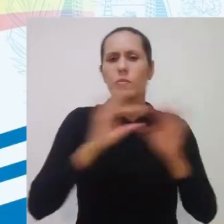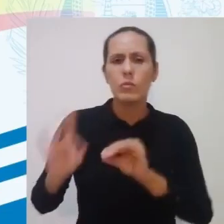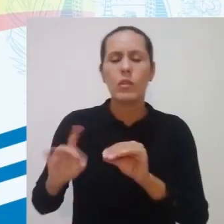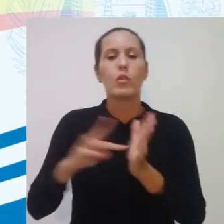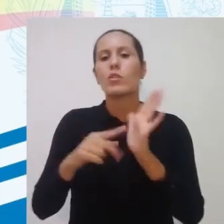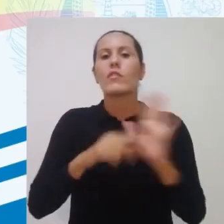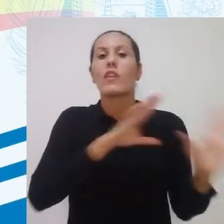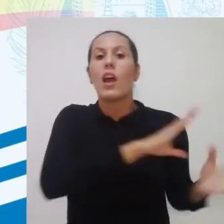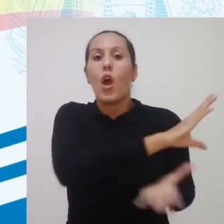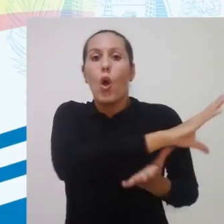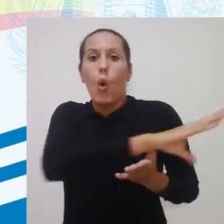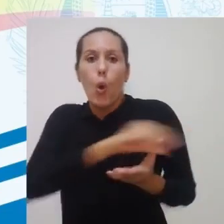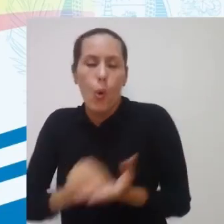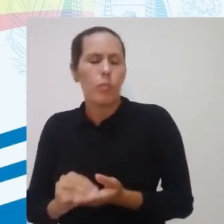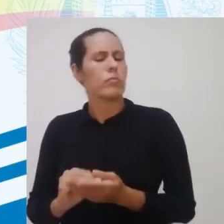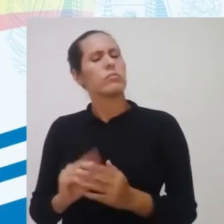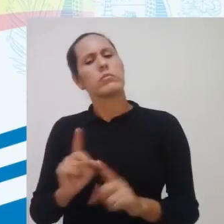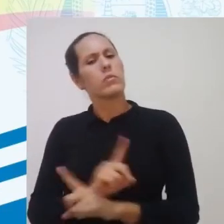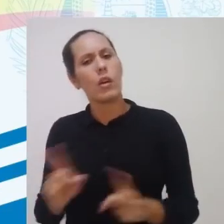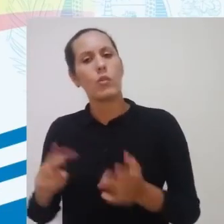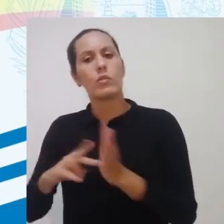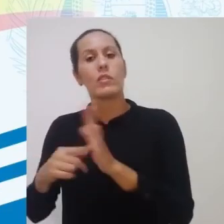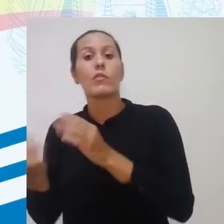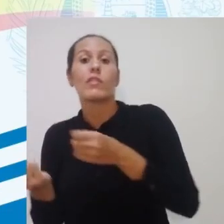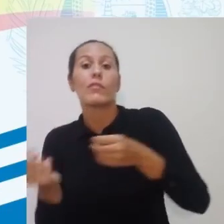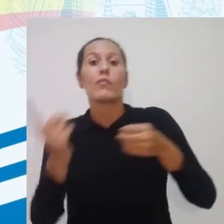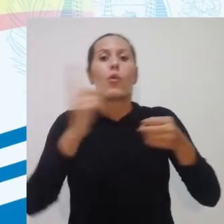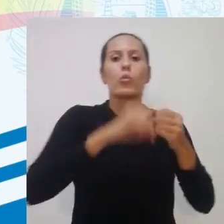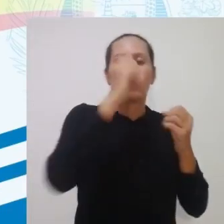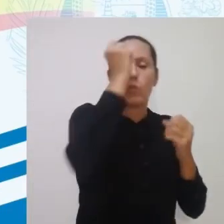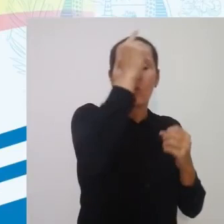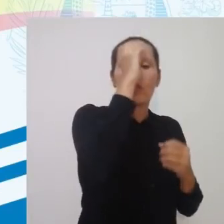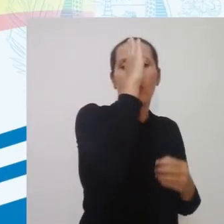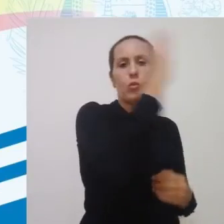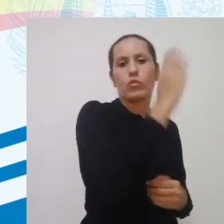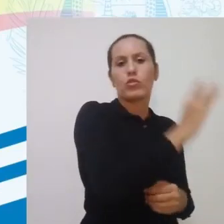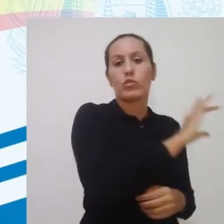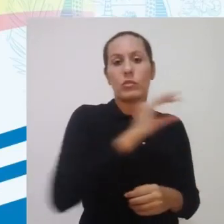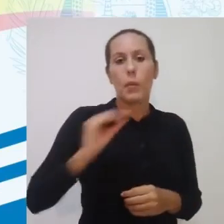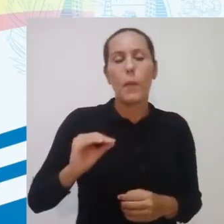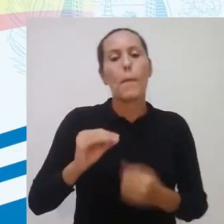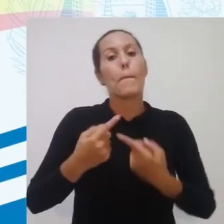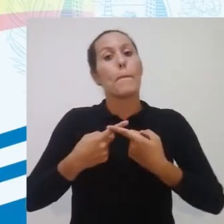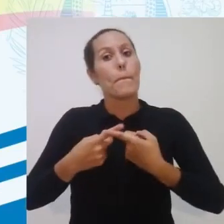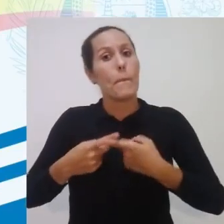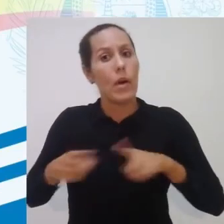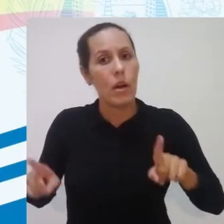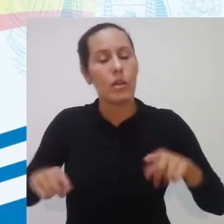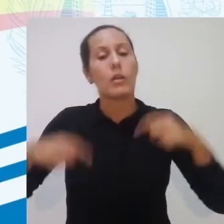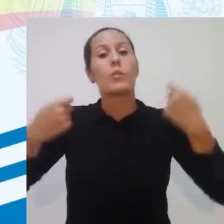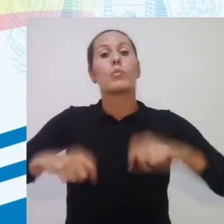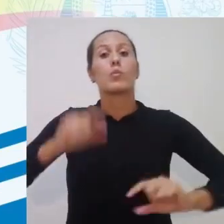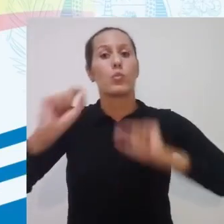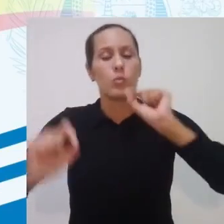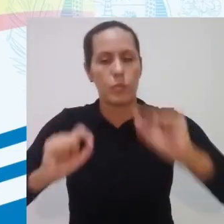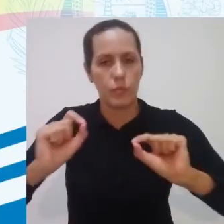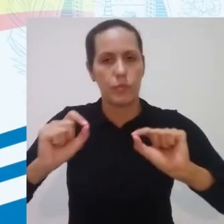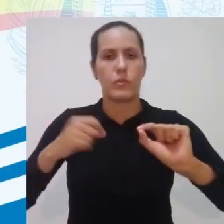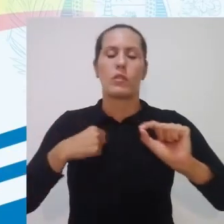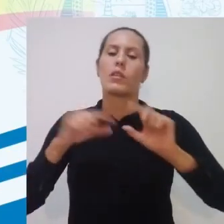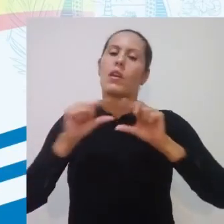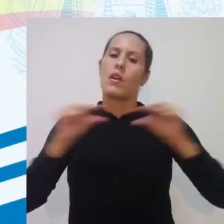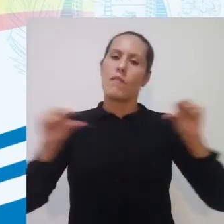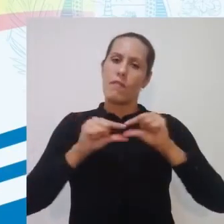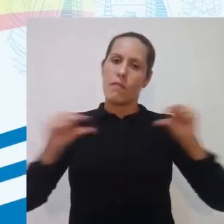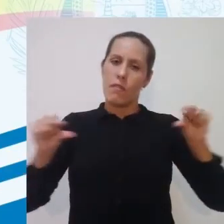não é considerado cópia. Na verdade, é considerado uma retomada daquela ideia inicial do texto original. Mas temos que ter em mente